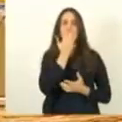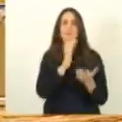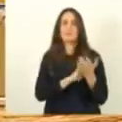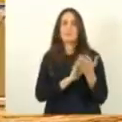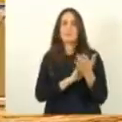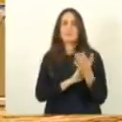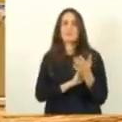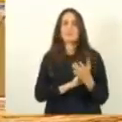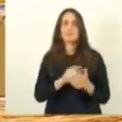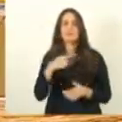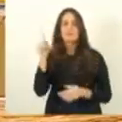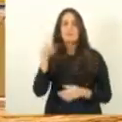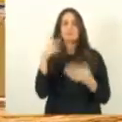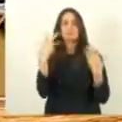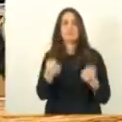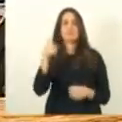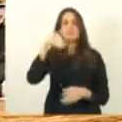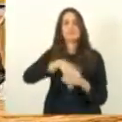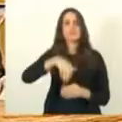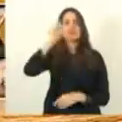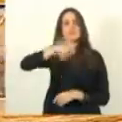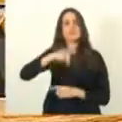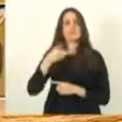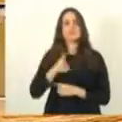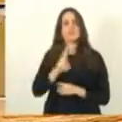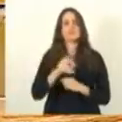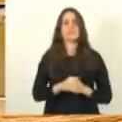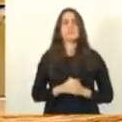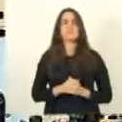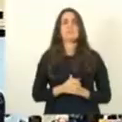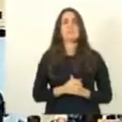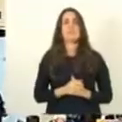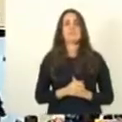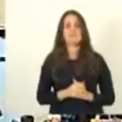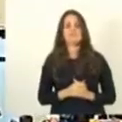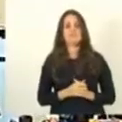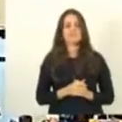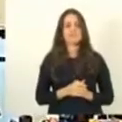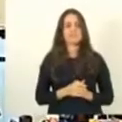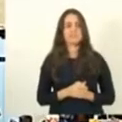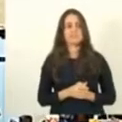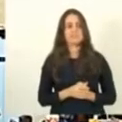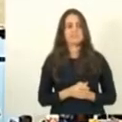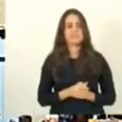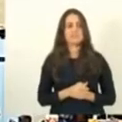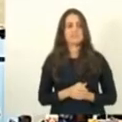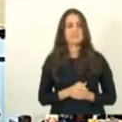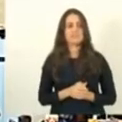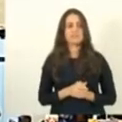Parabéns, vamos lá, pra cima. Voto sim sempre. Valeu. Deputado Luiz Durão.